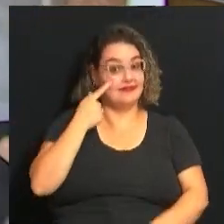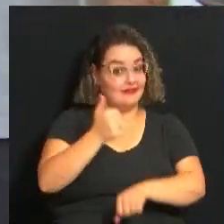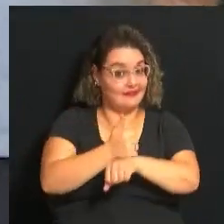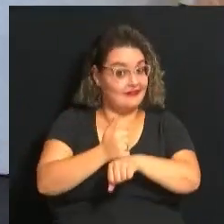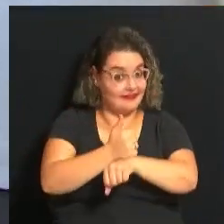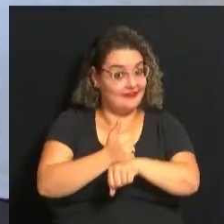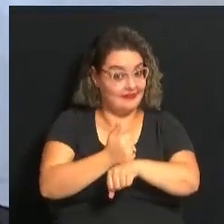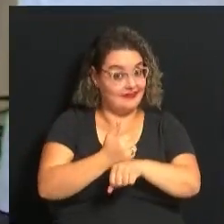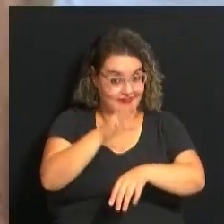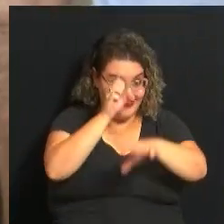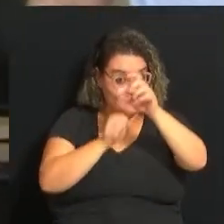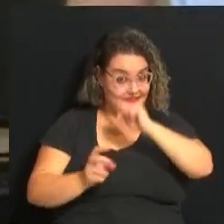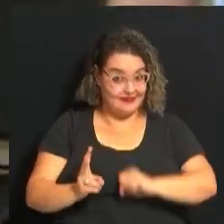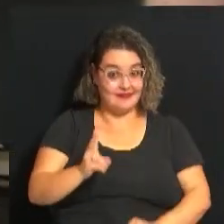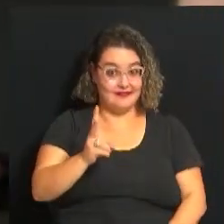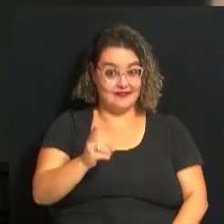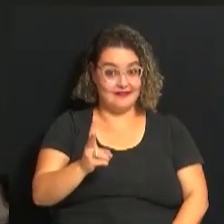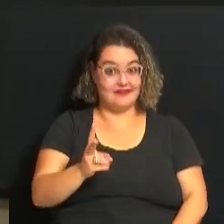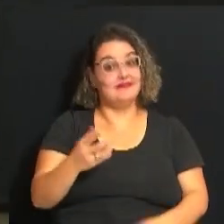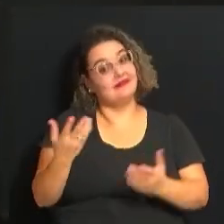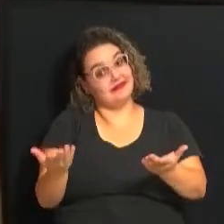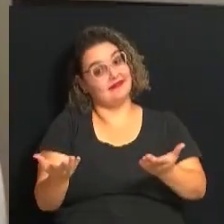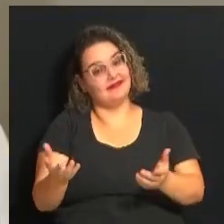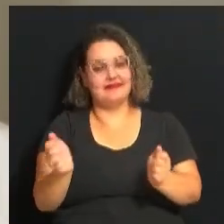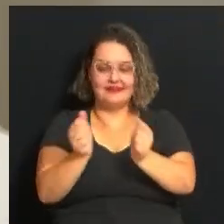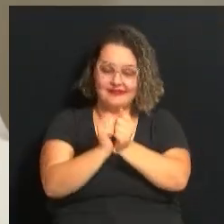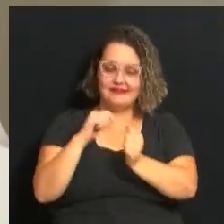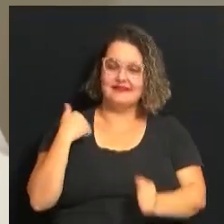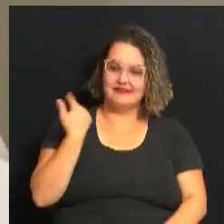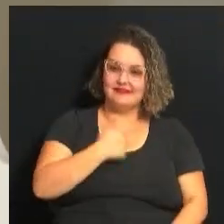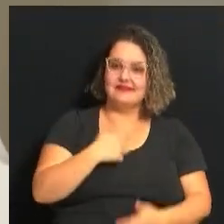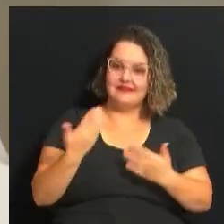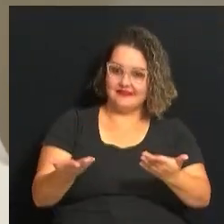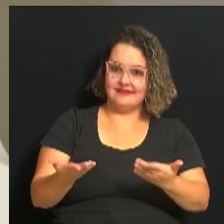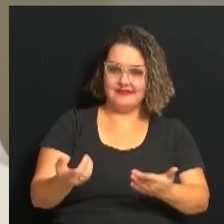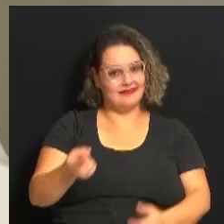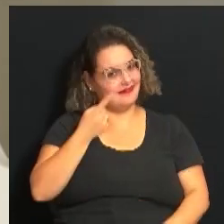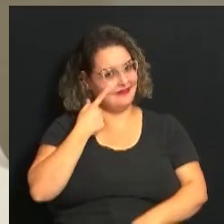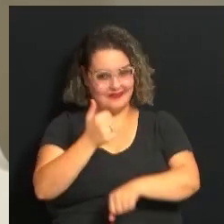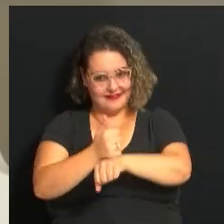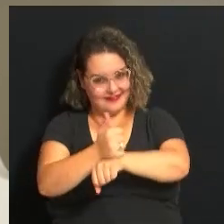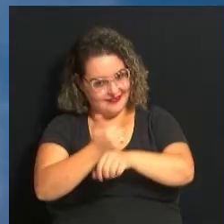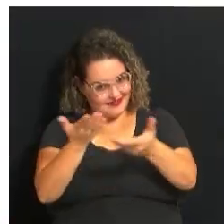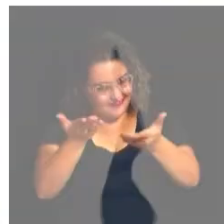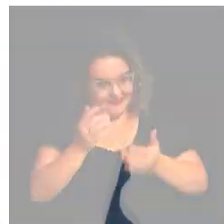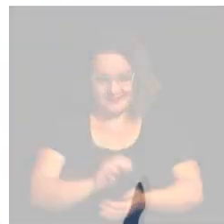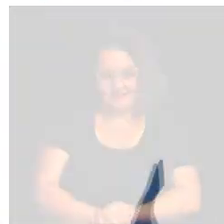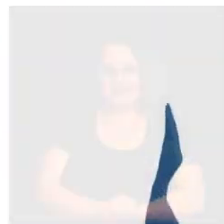aprendendo sempre. Então fica sempre com a gente aqui, porque Se Liga na Profissão.